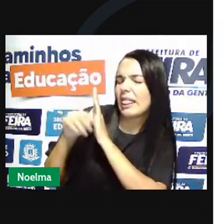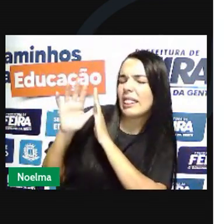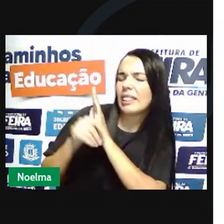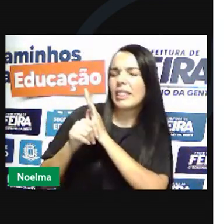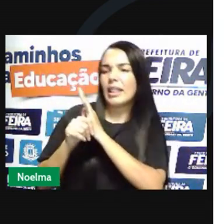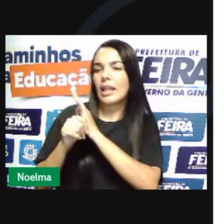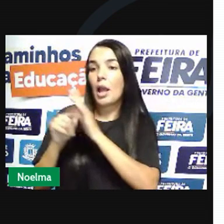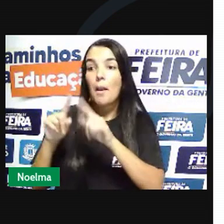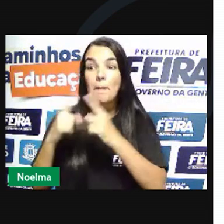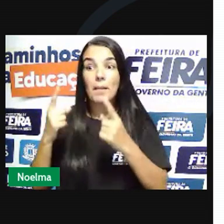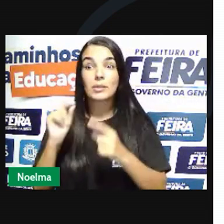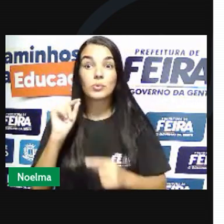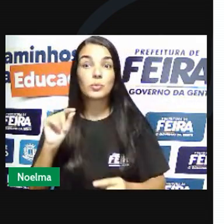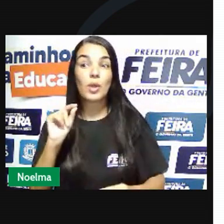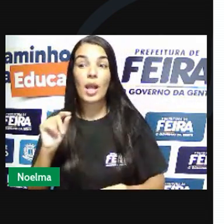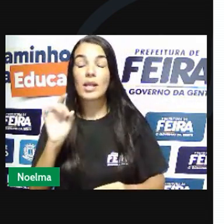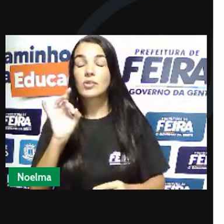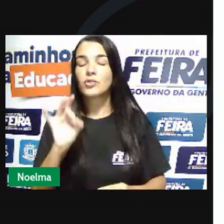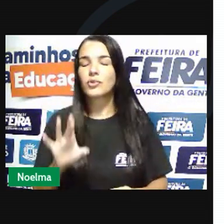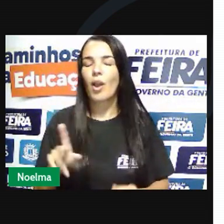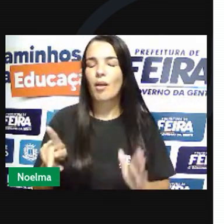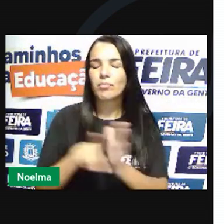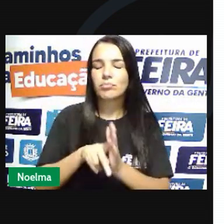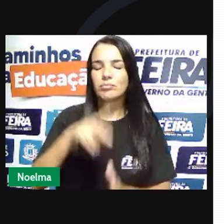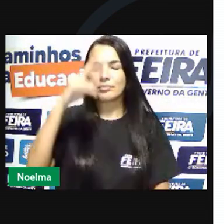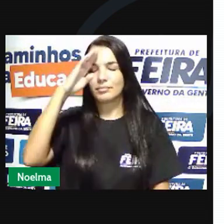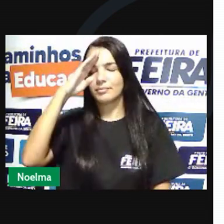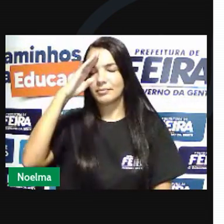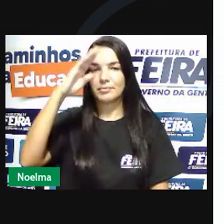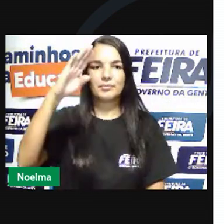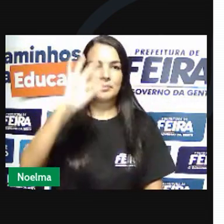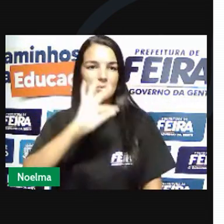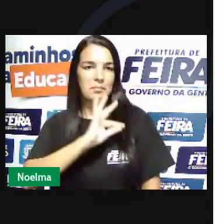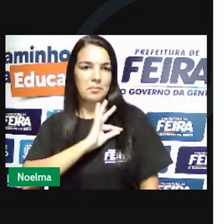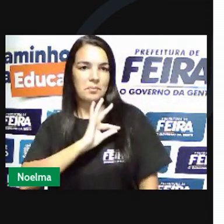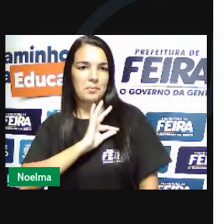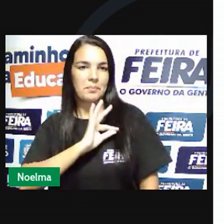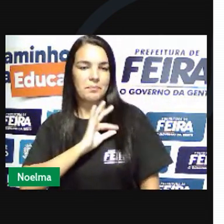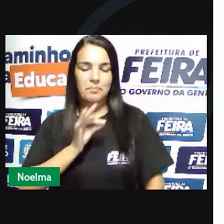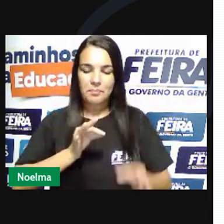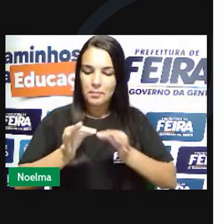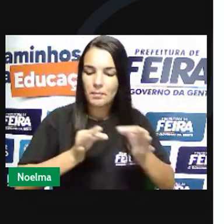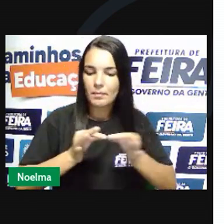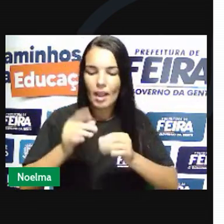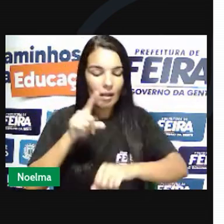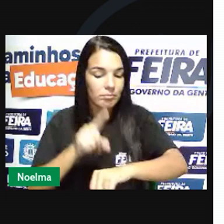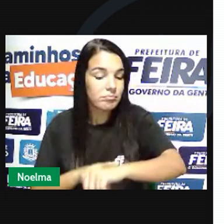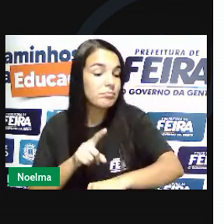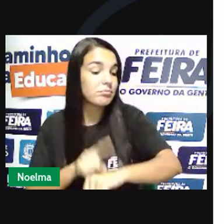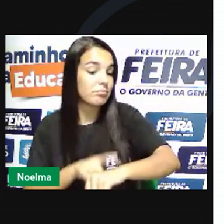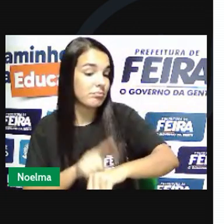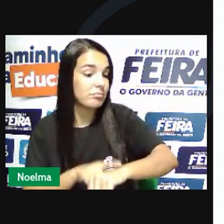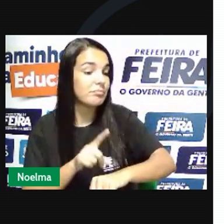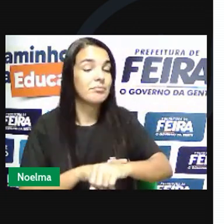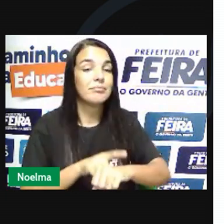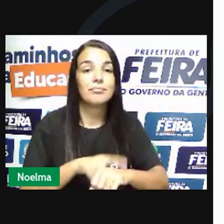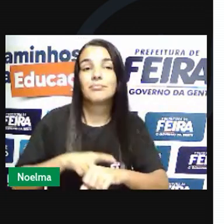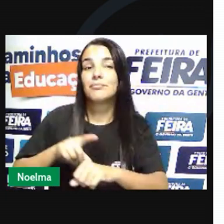verdade era alfaiate, soldado e artesão. É hora,